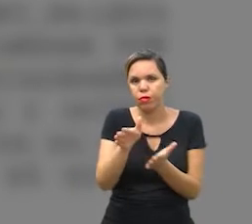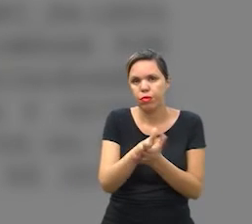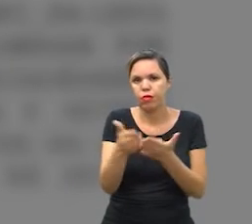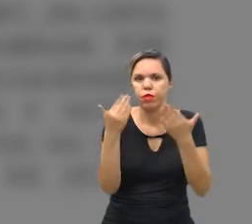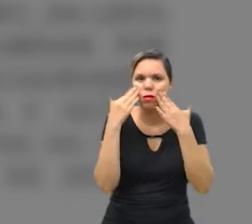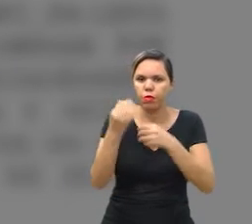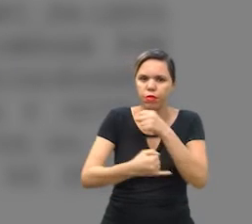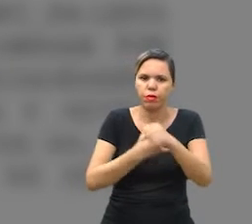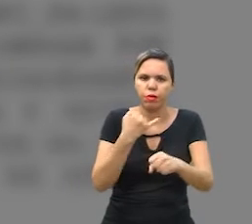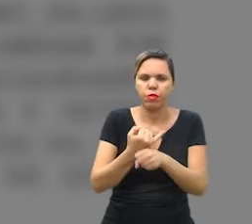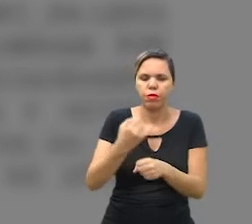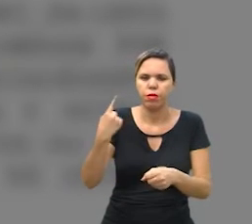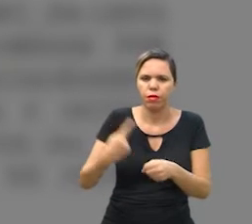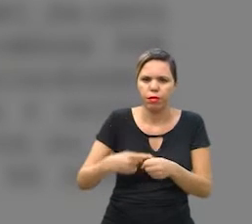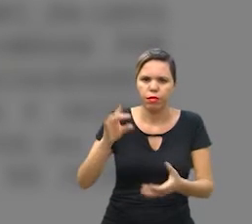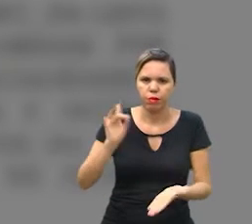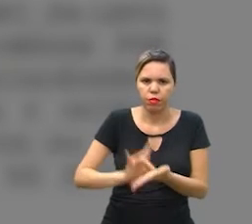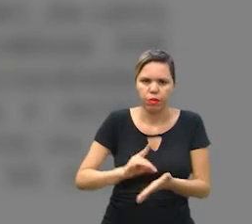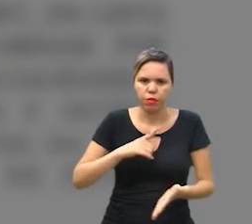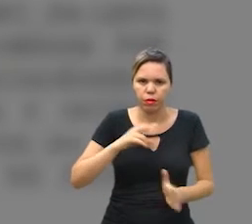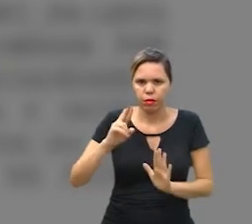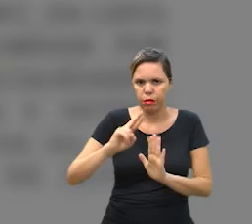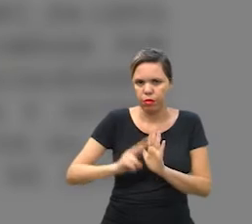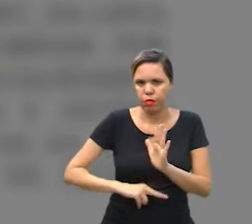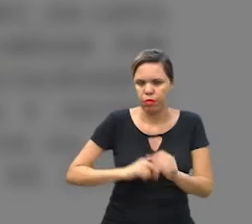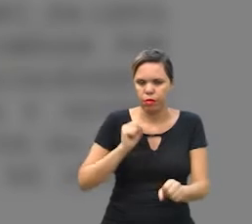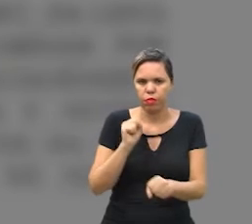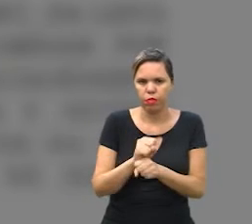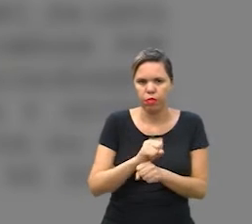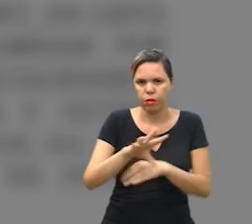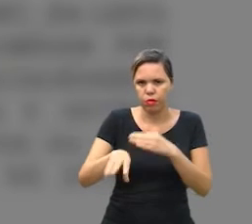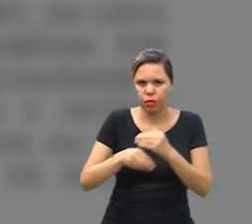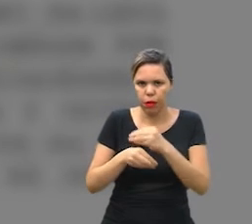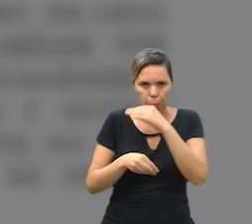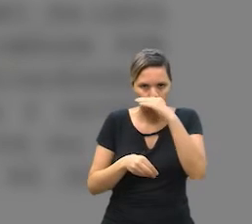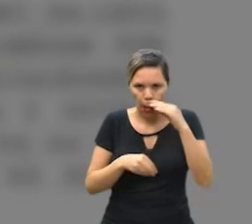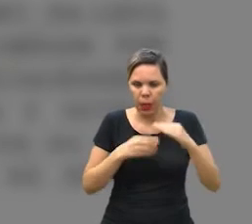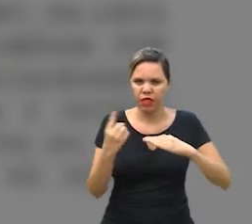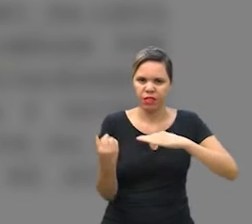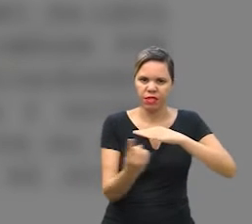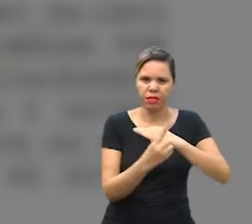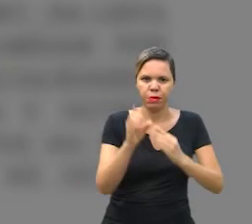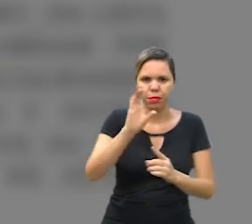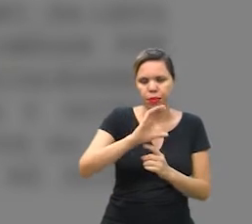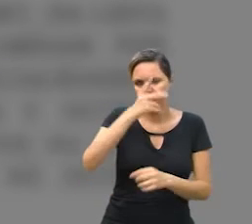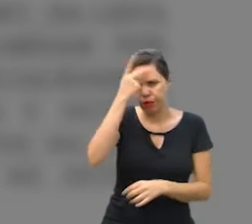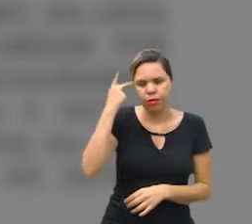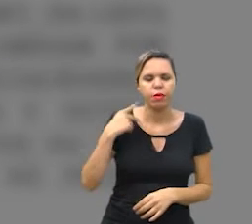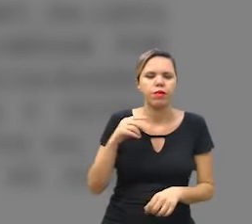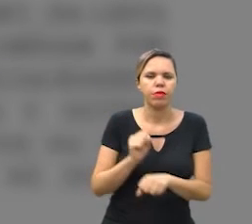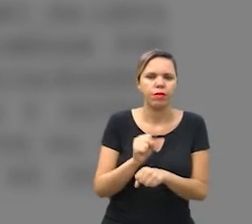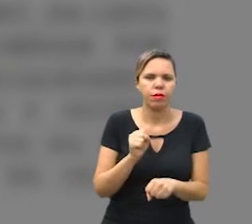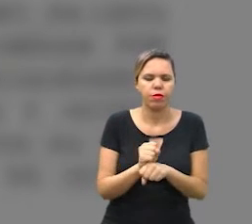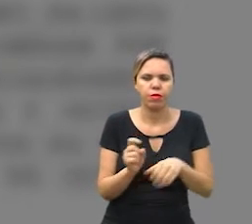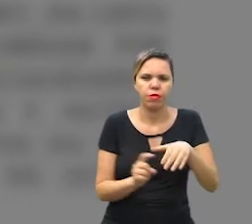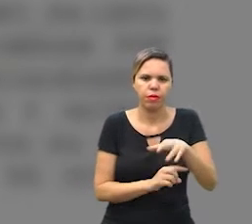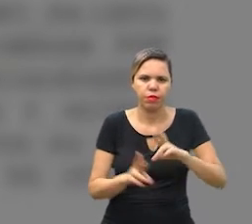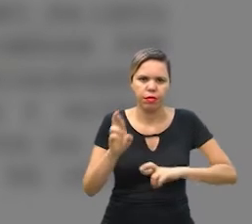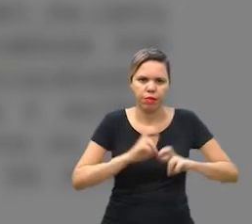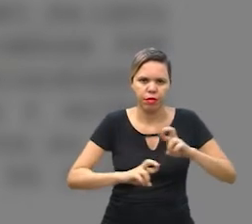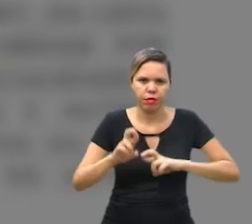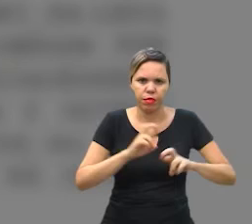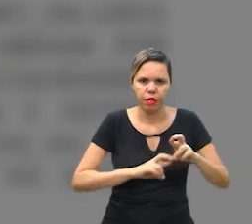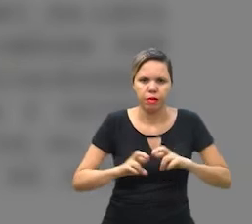obrigada a publicar no site oficial do município a lista de espera atualizada dos pacientes que aguardam